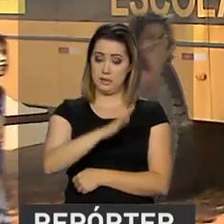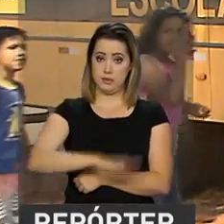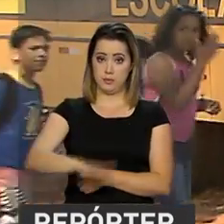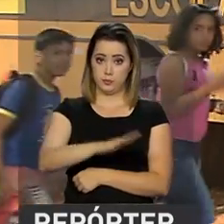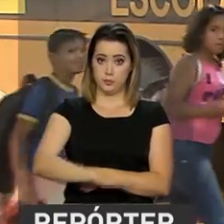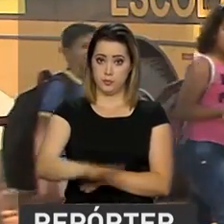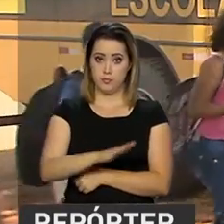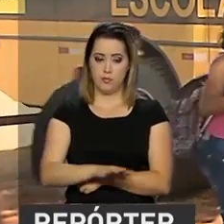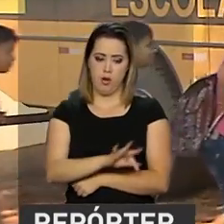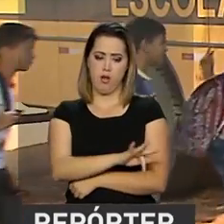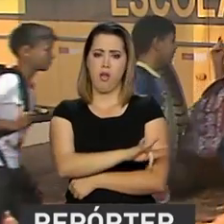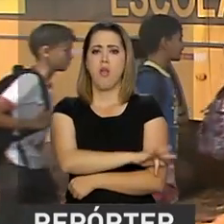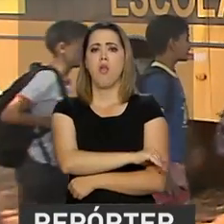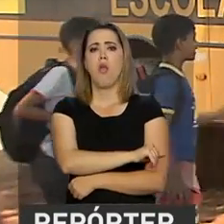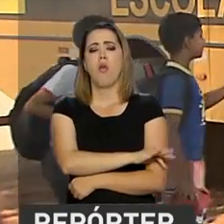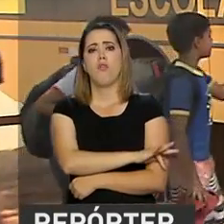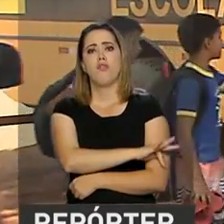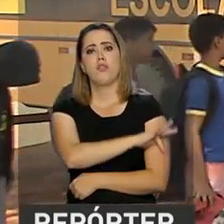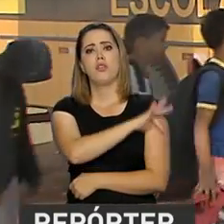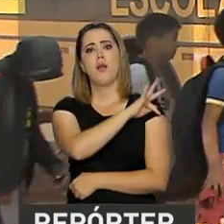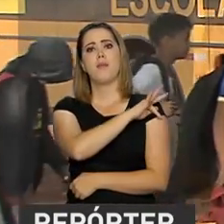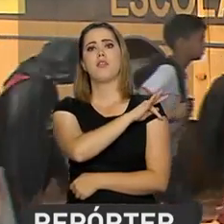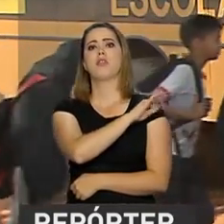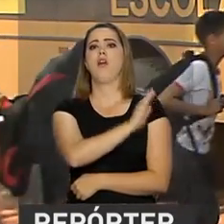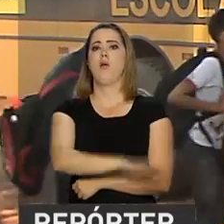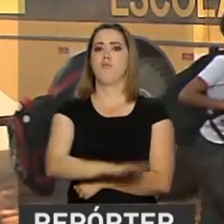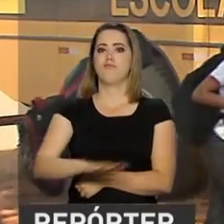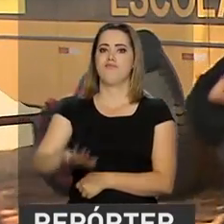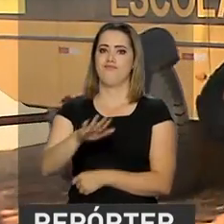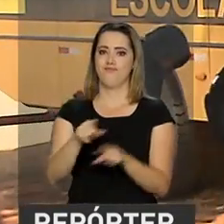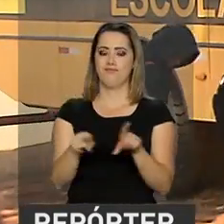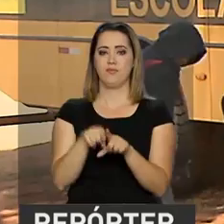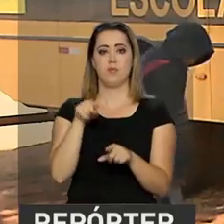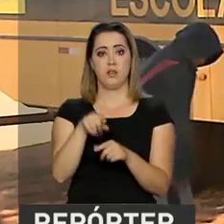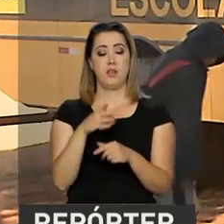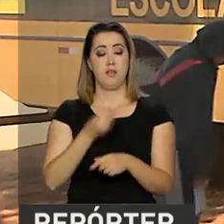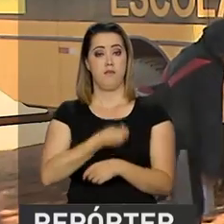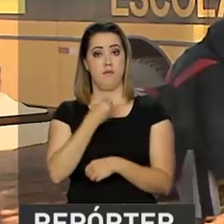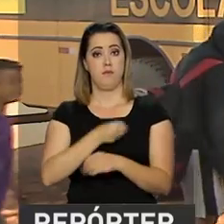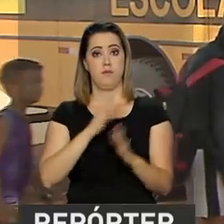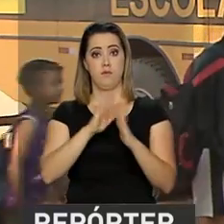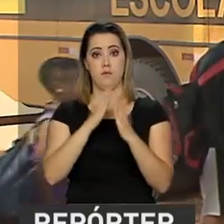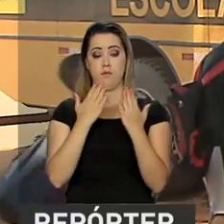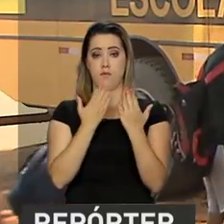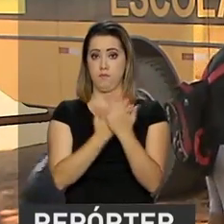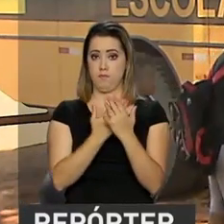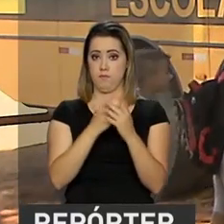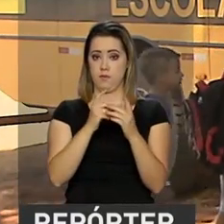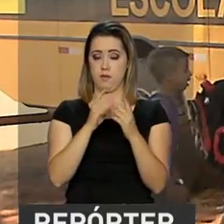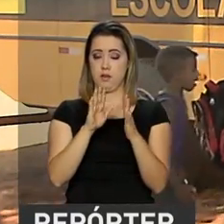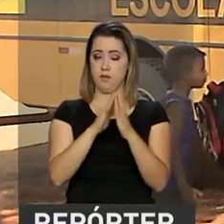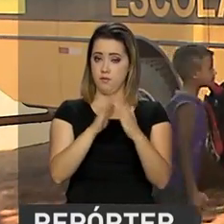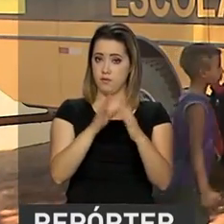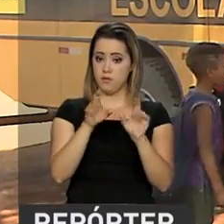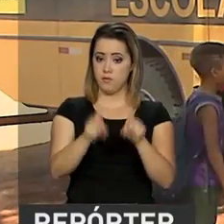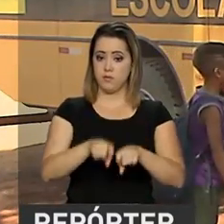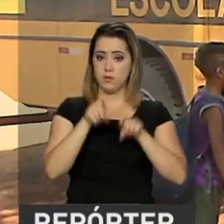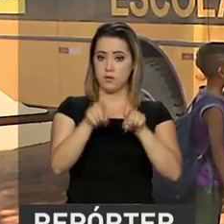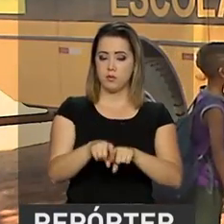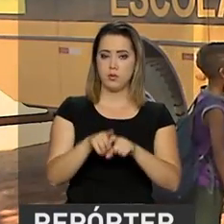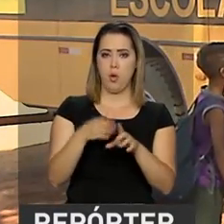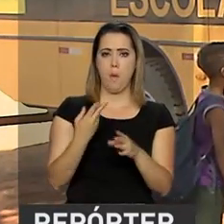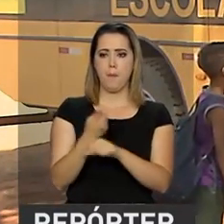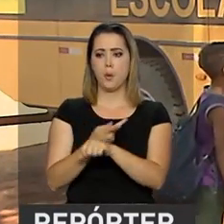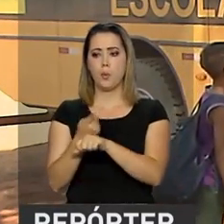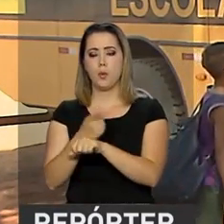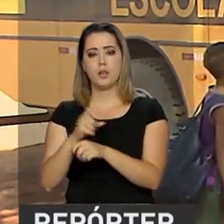infantil e das séries iniciais do ensino fundamental que moram no campo. Os veículos buscam as crianças na porta de casa no